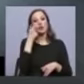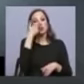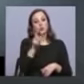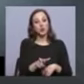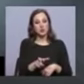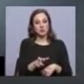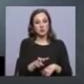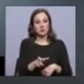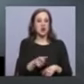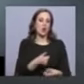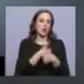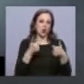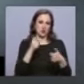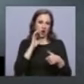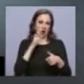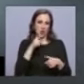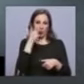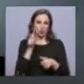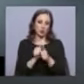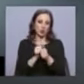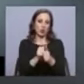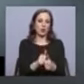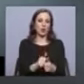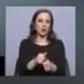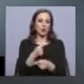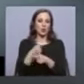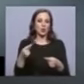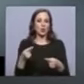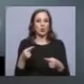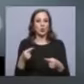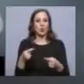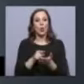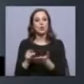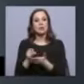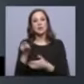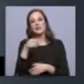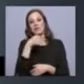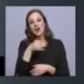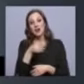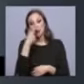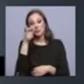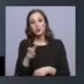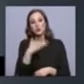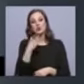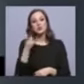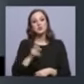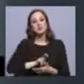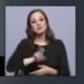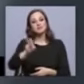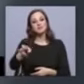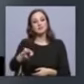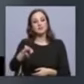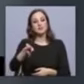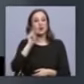quando tem alguém angola que possa levar não existe como diz que a pessoa fazia vai e